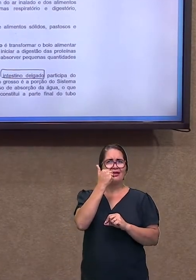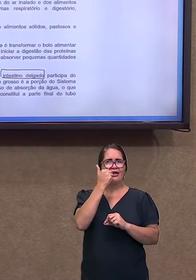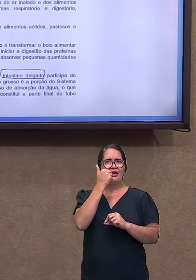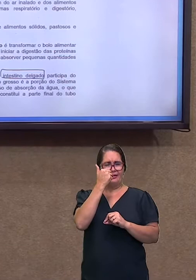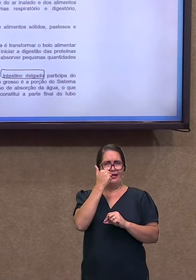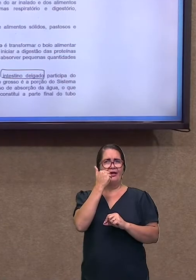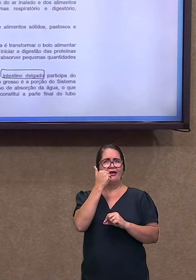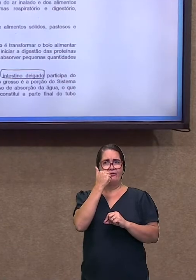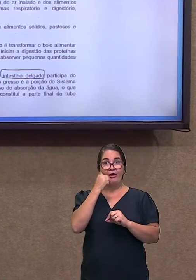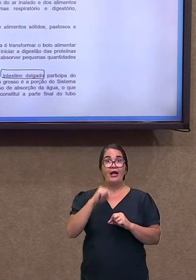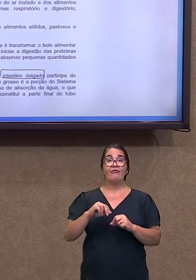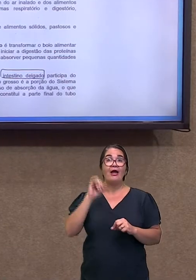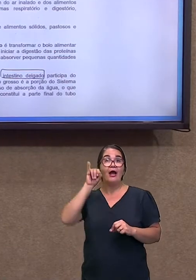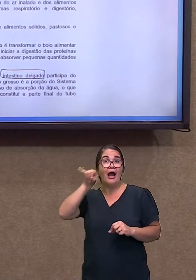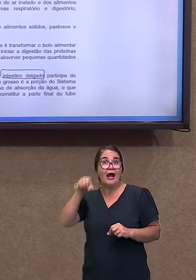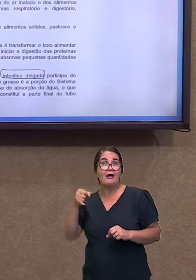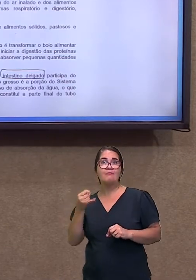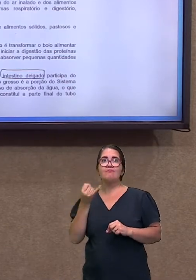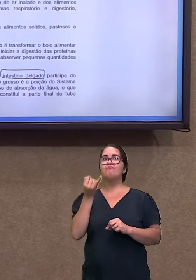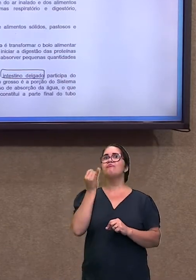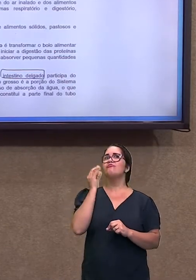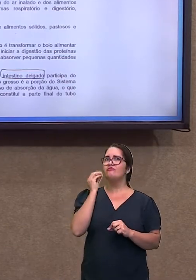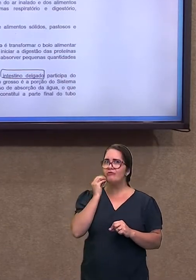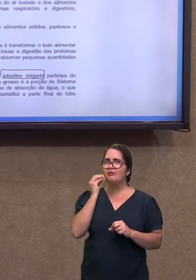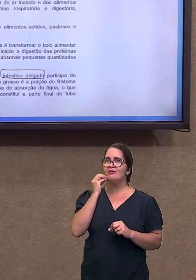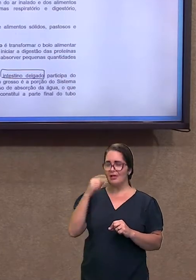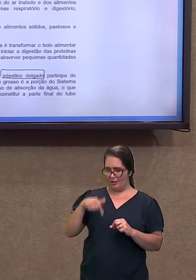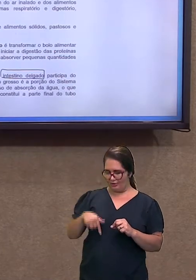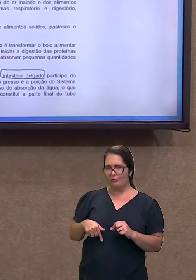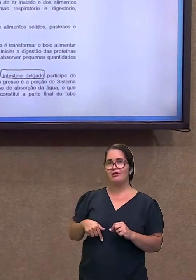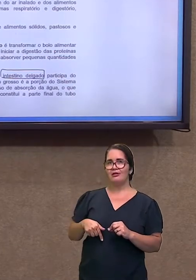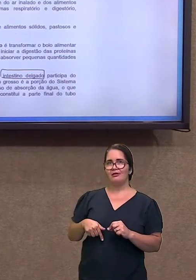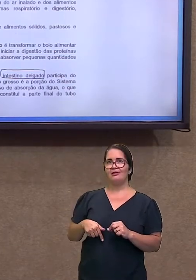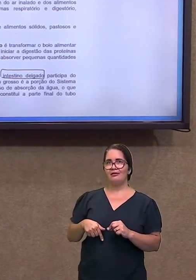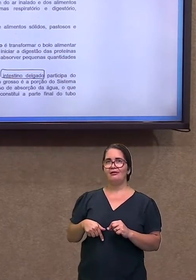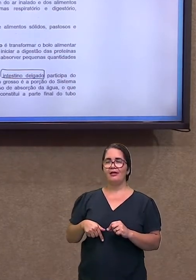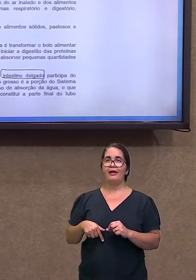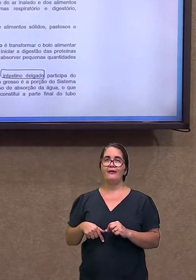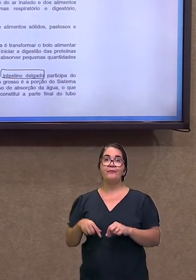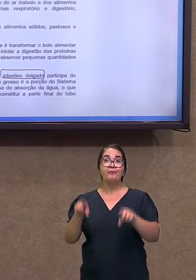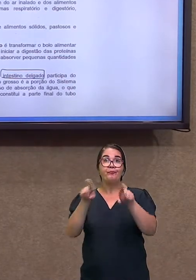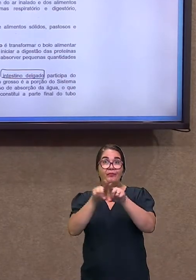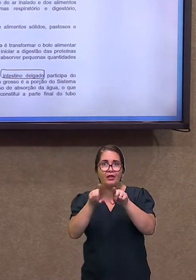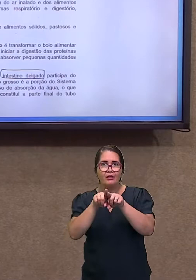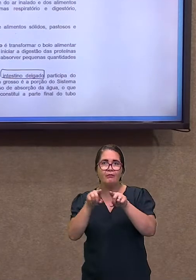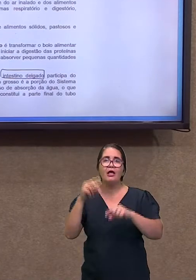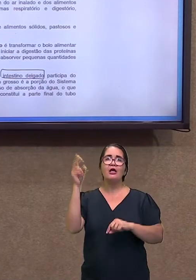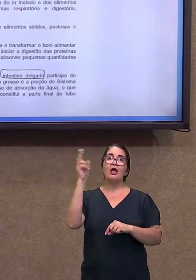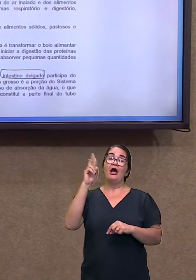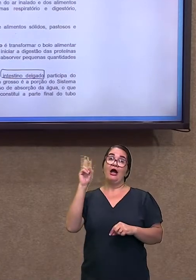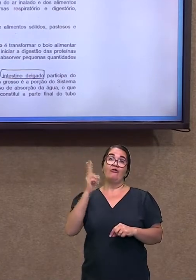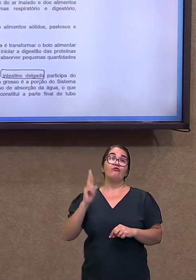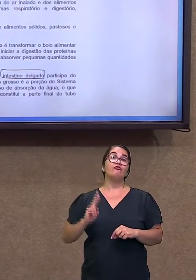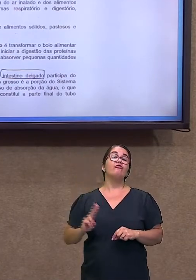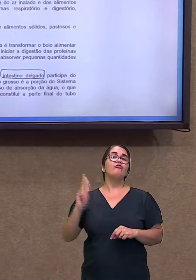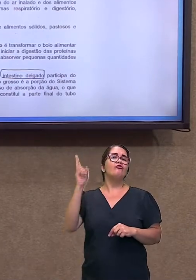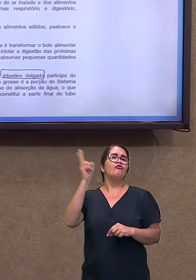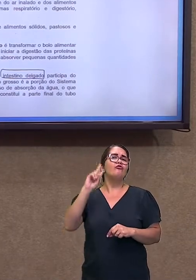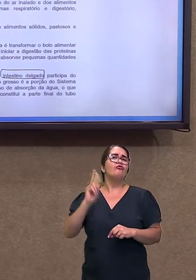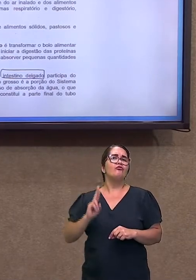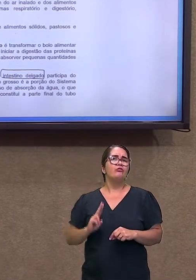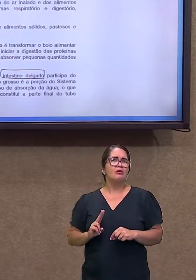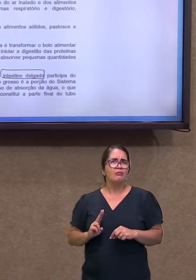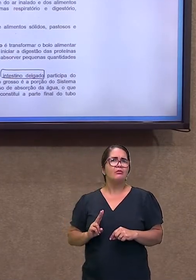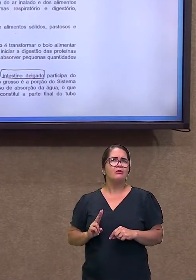vai trabalhar em capturar e mandar essa vitamina para o órgão que ele